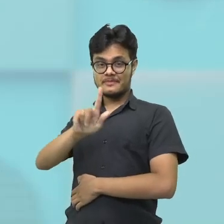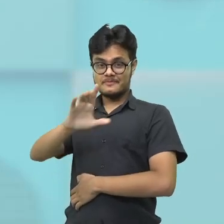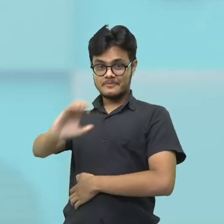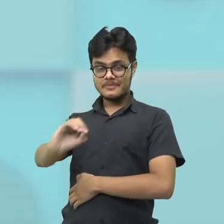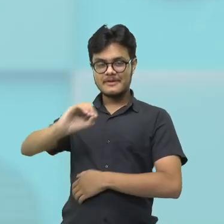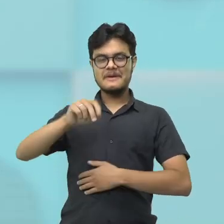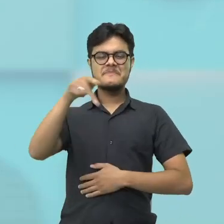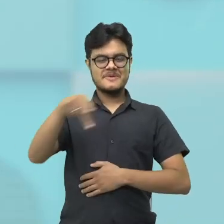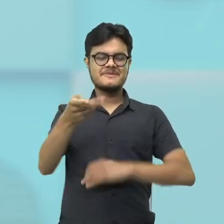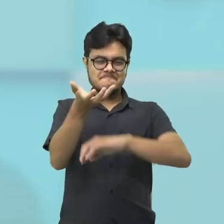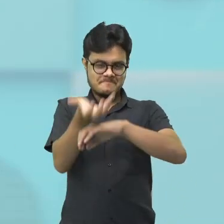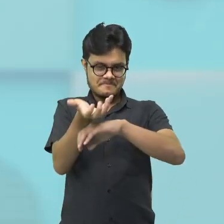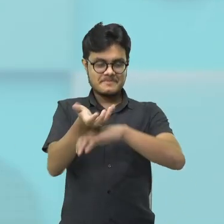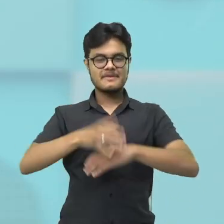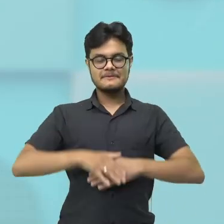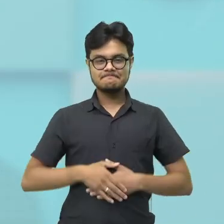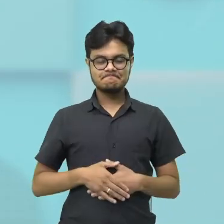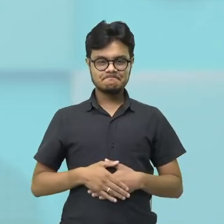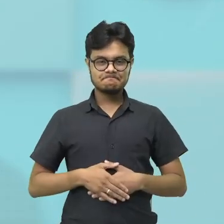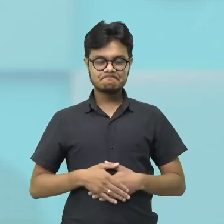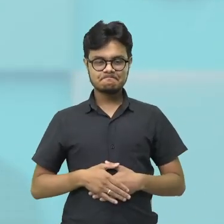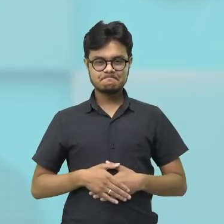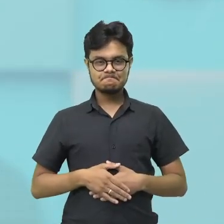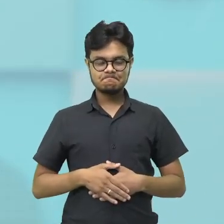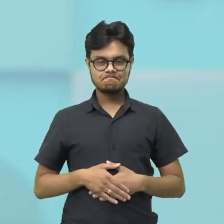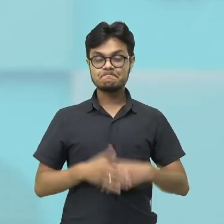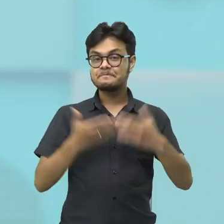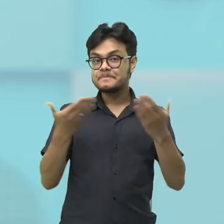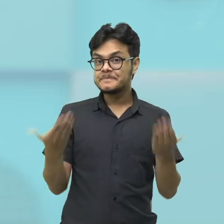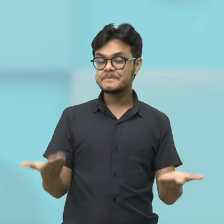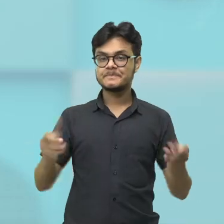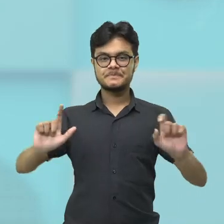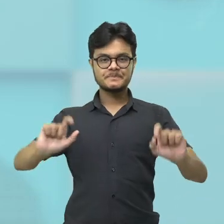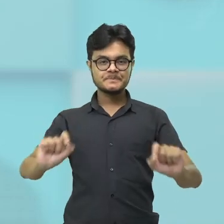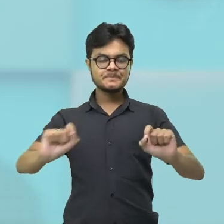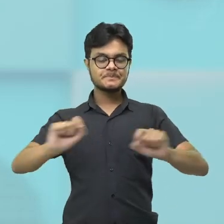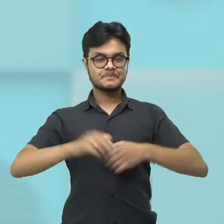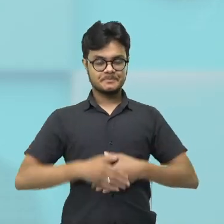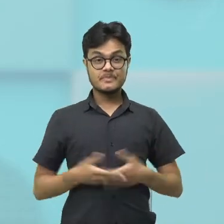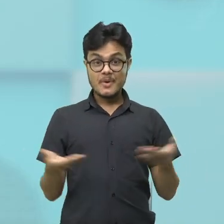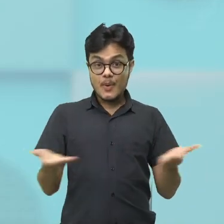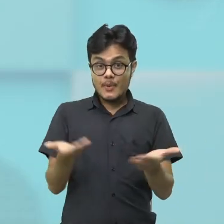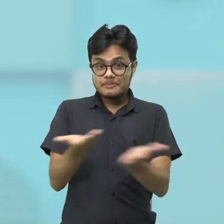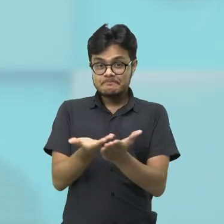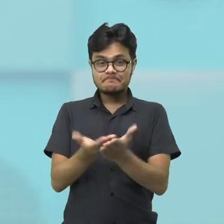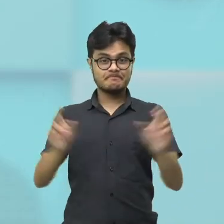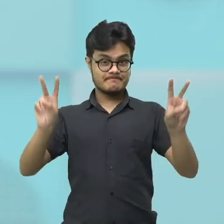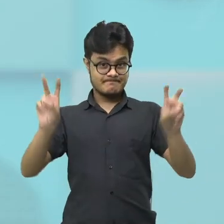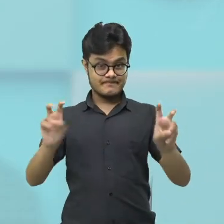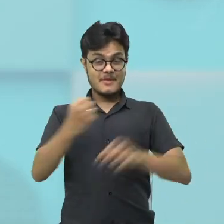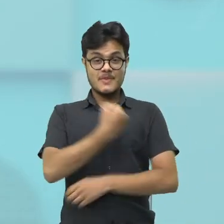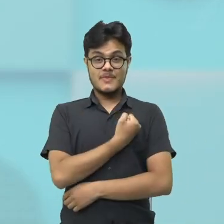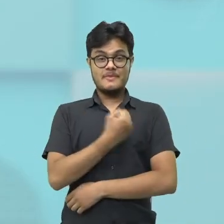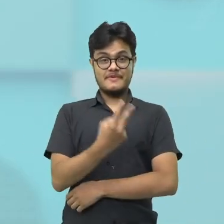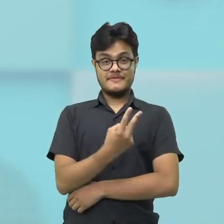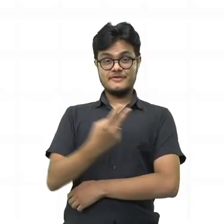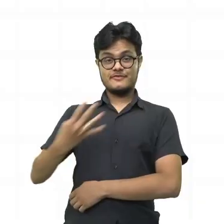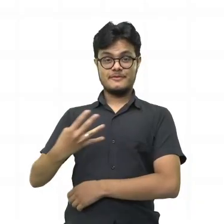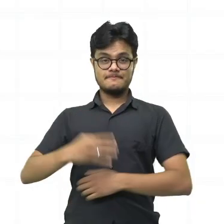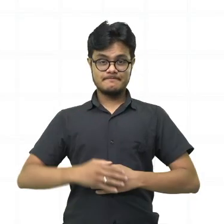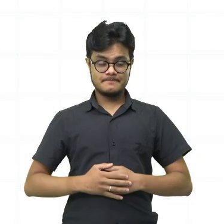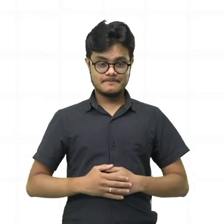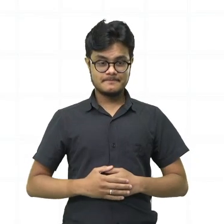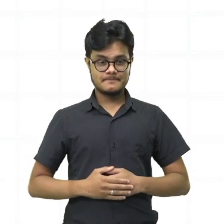ministrante deste componente, como vocês já me conhecem. Vamos ver, né, o que teremos na nossa aula de número 24. Olha